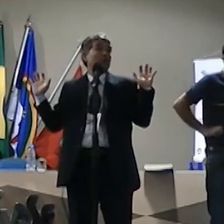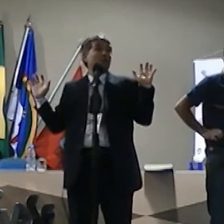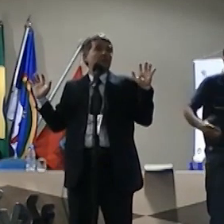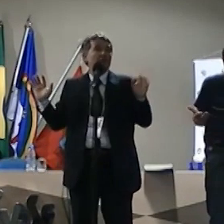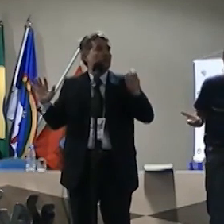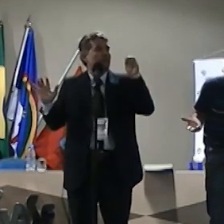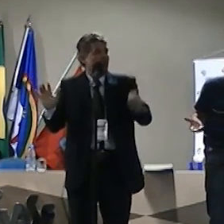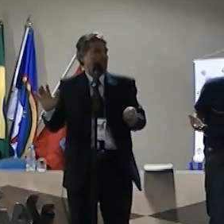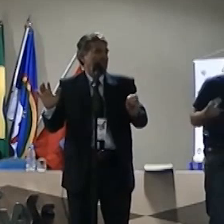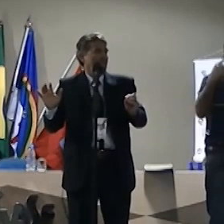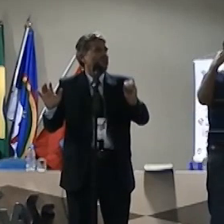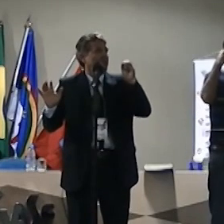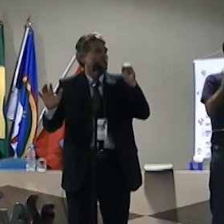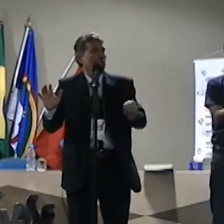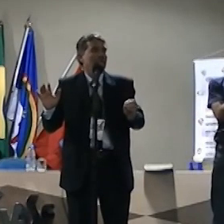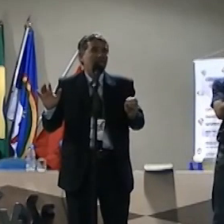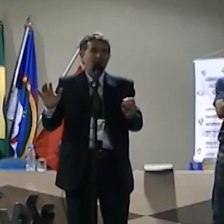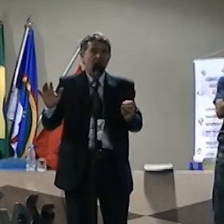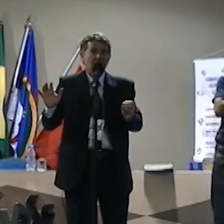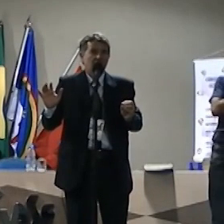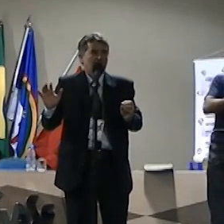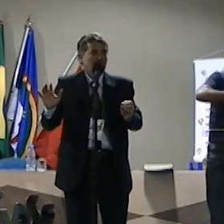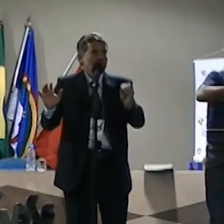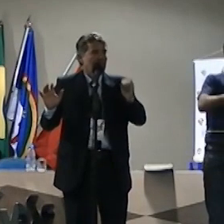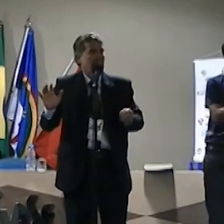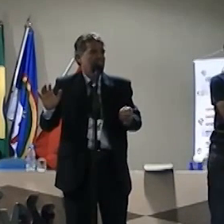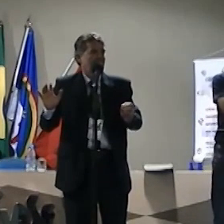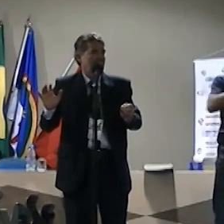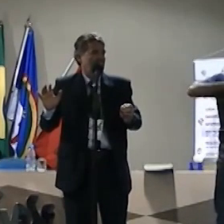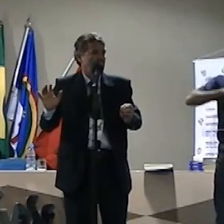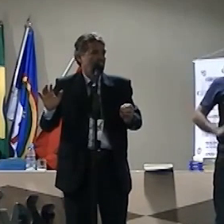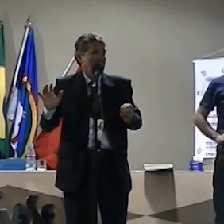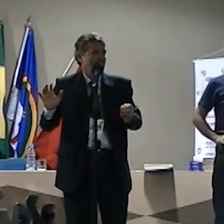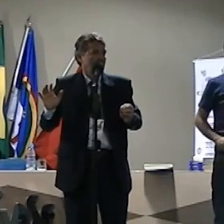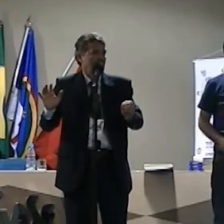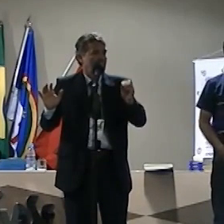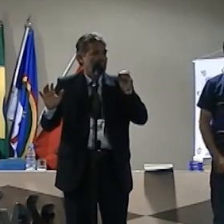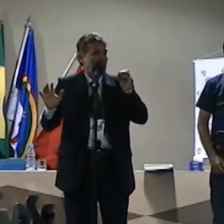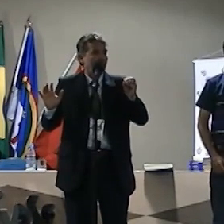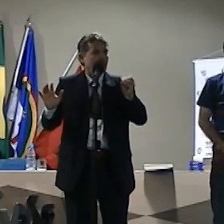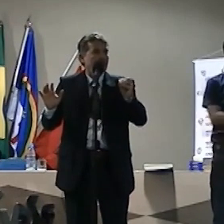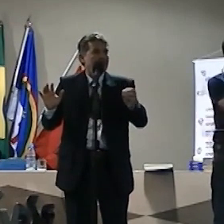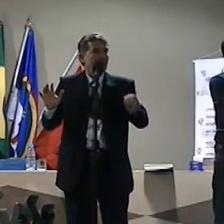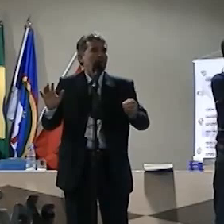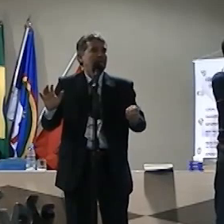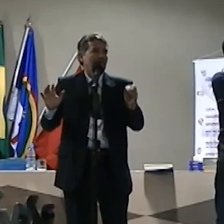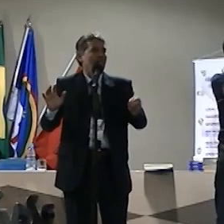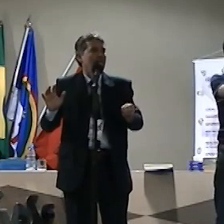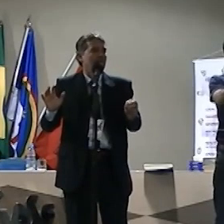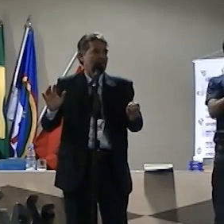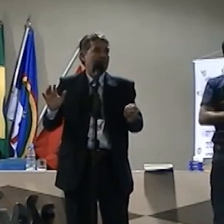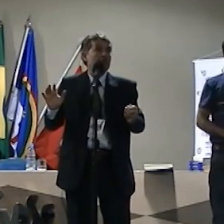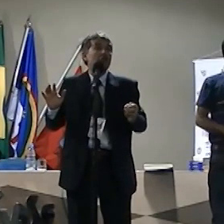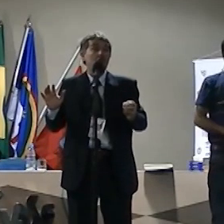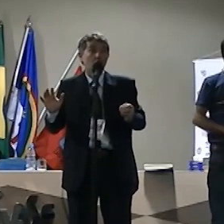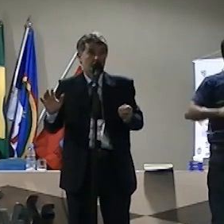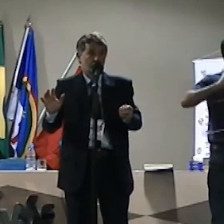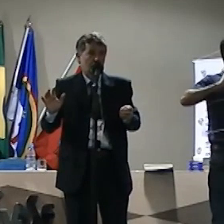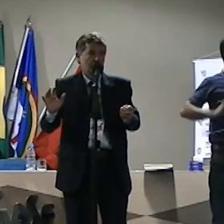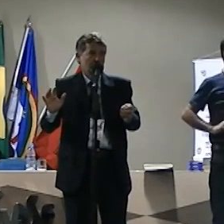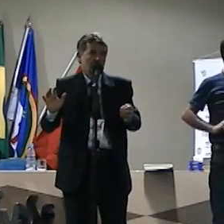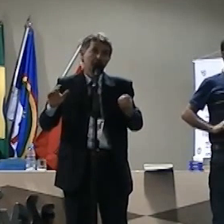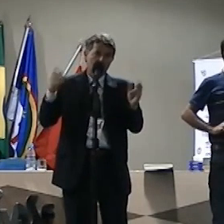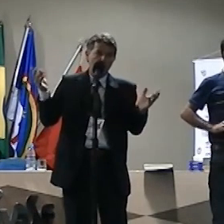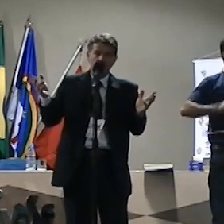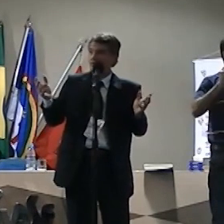está todo mundo protegido. Não, tem que ter muito cuidado com isso. Muita responsabilidade. Tem que ir até o fundo para saber o que está realmente por trás desses